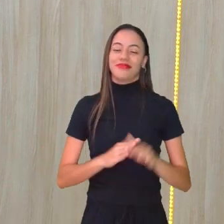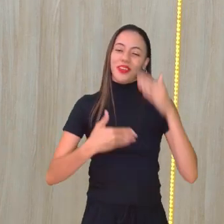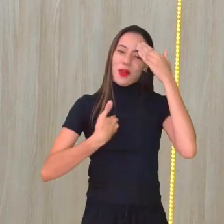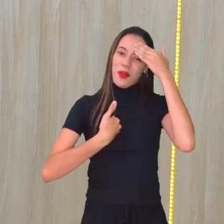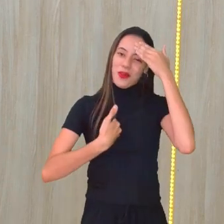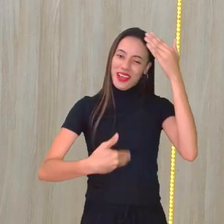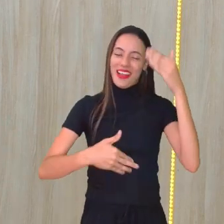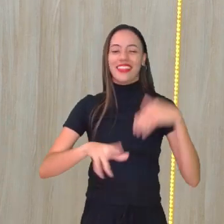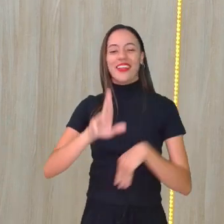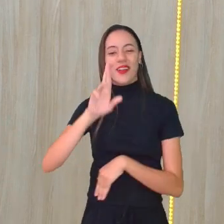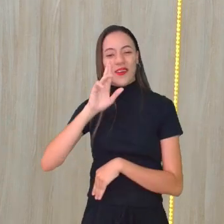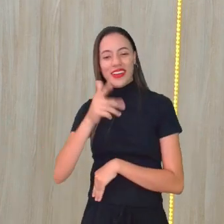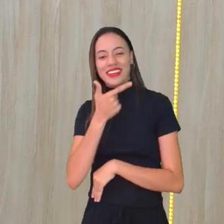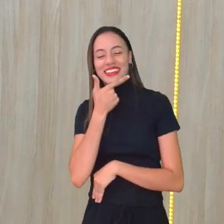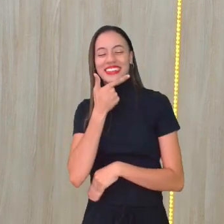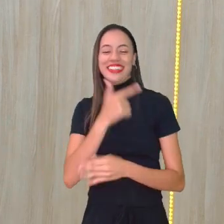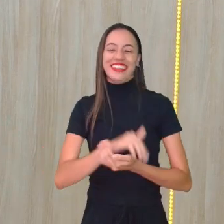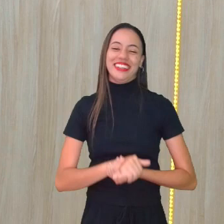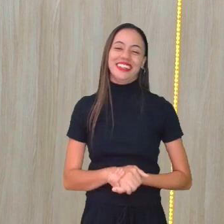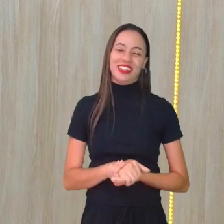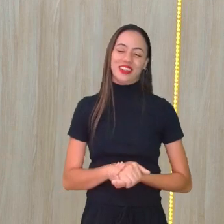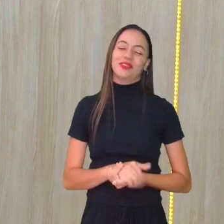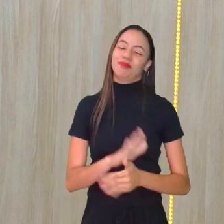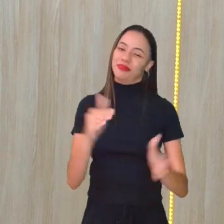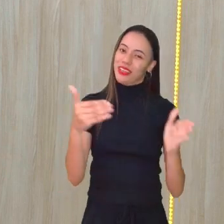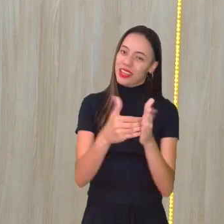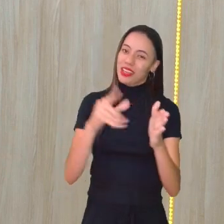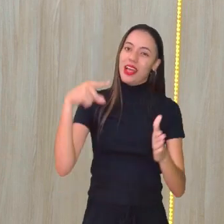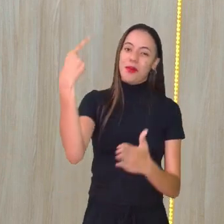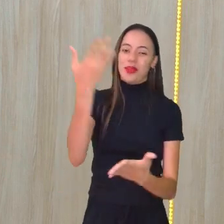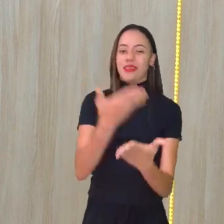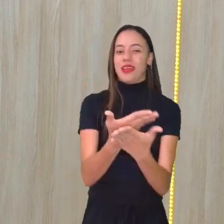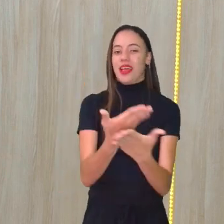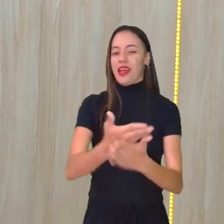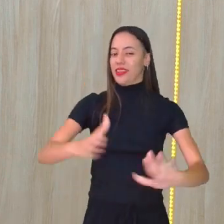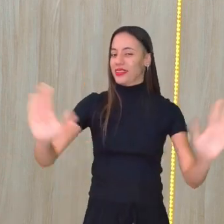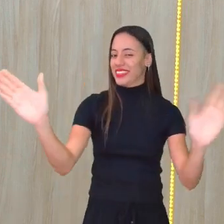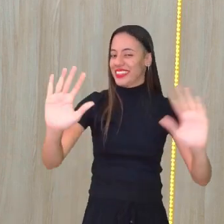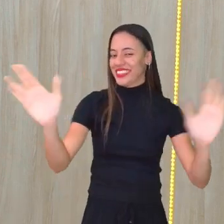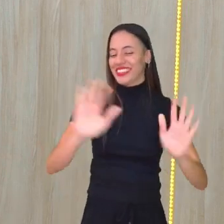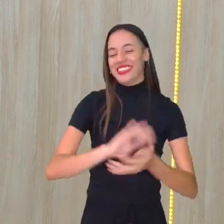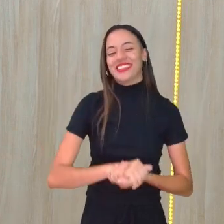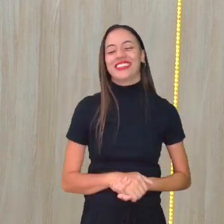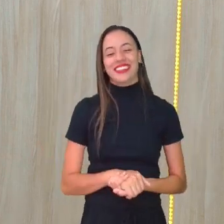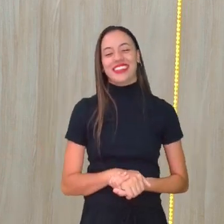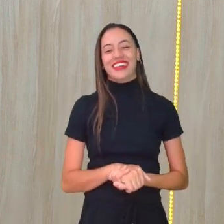Rachel. E é isso, gente. Até a nossa próxima aula. Tchau, tchau.